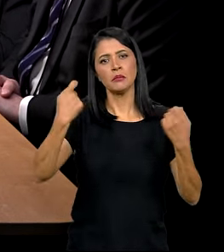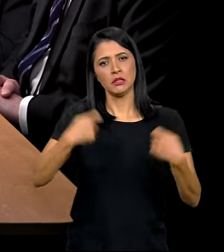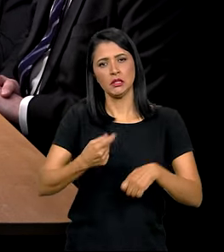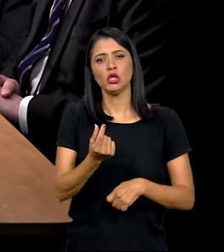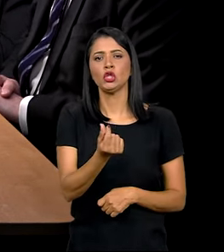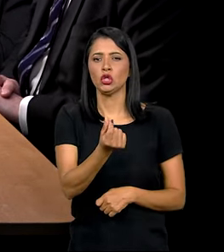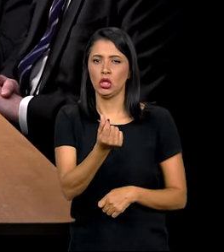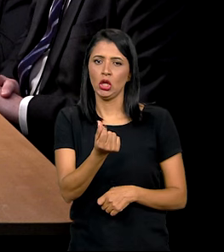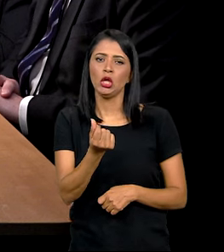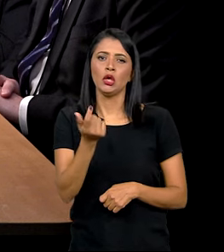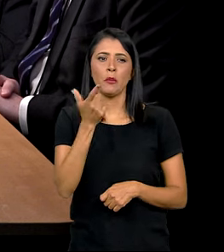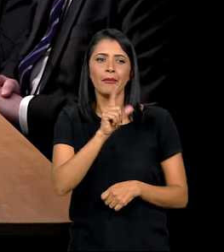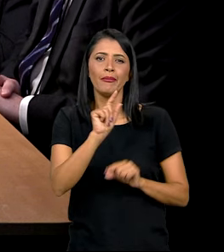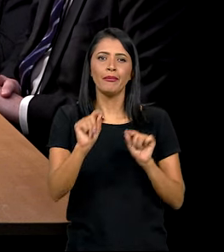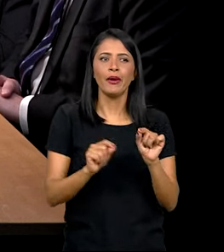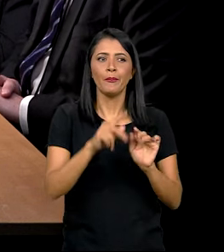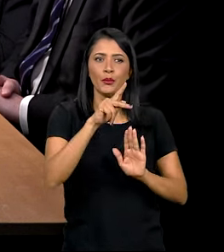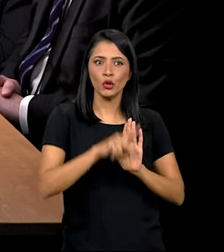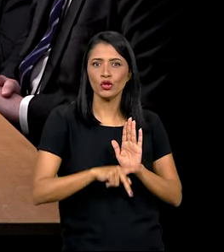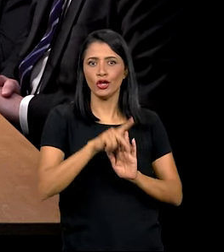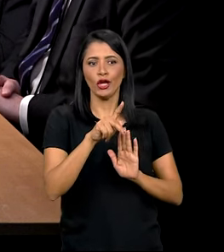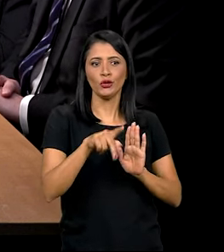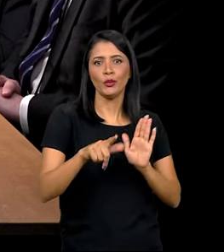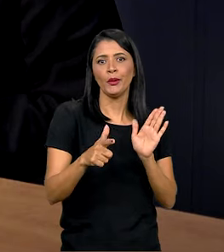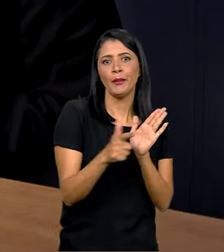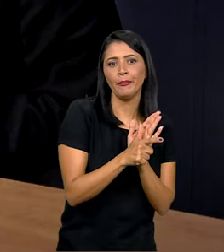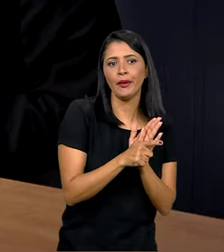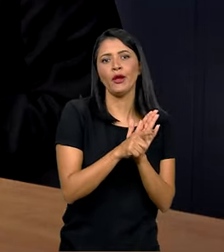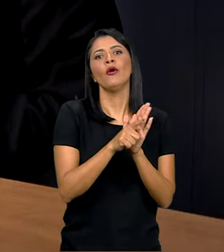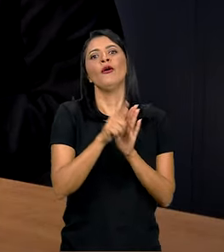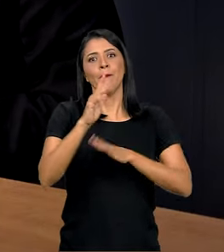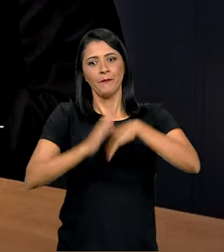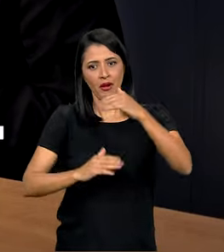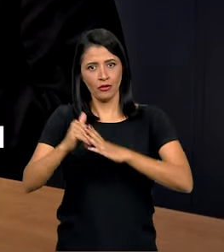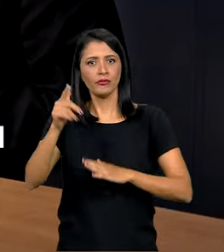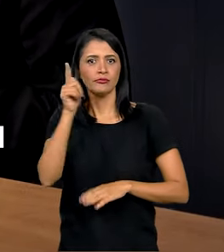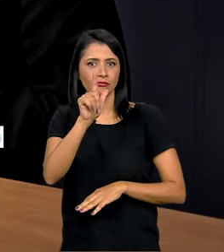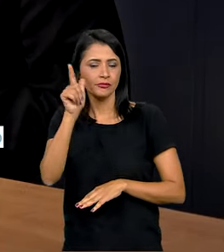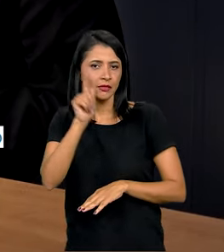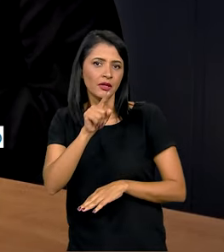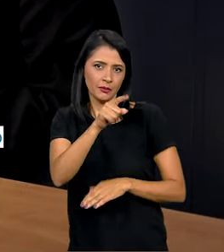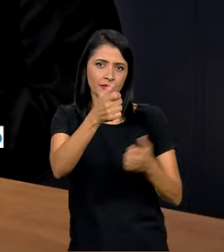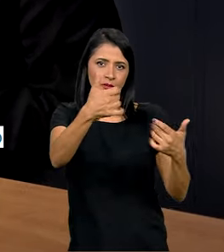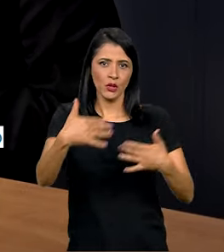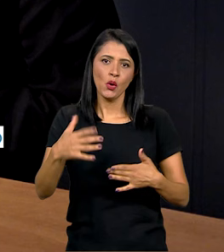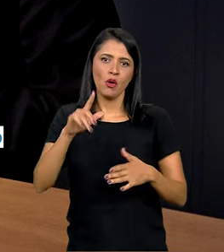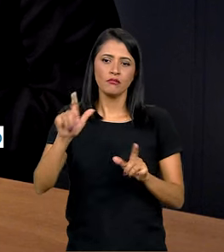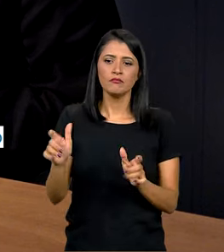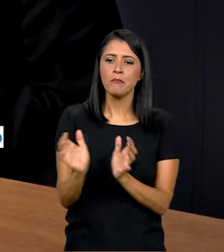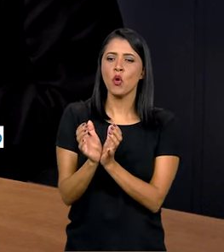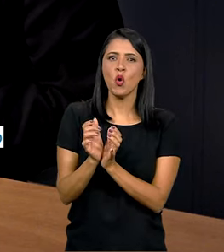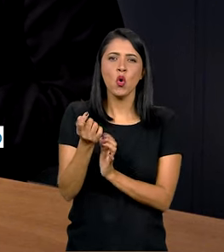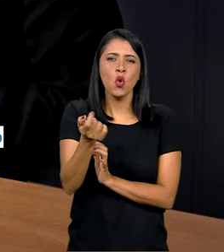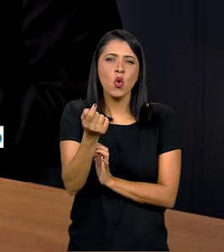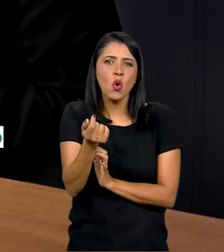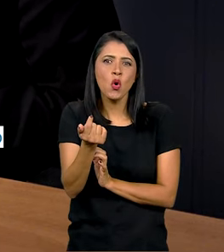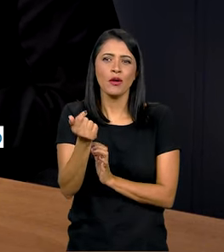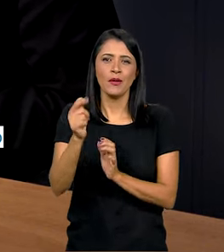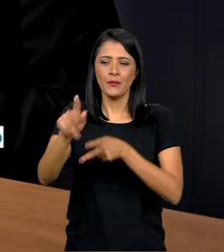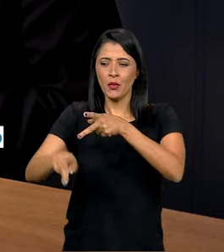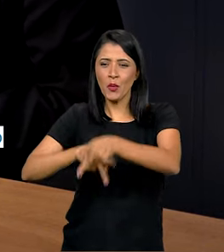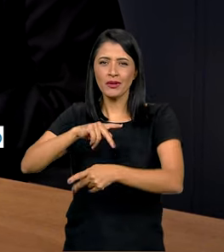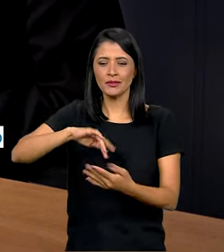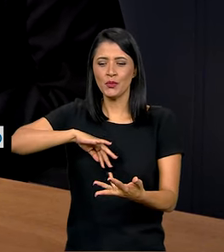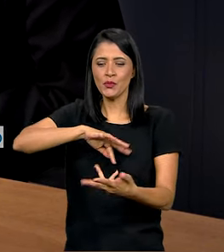as cidades precisam de dinheiro né para tirar todos esses projetos do papel e como você também bem colocou são é uma parcela absolutamente